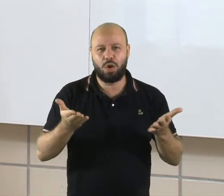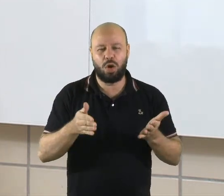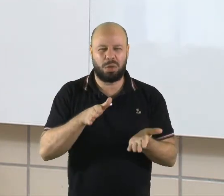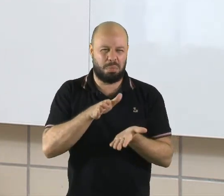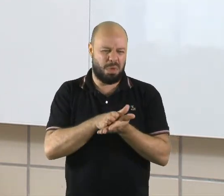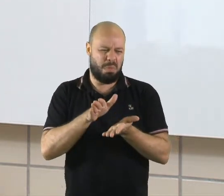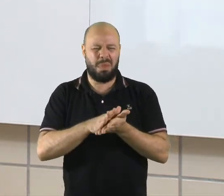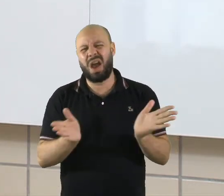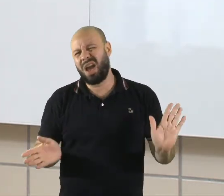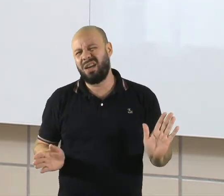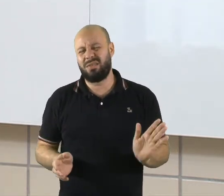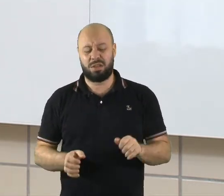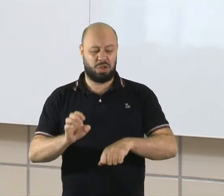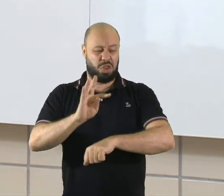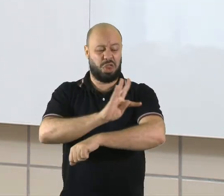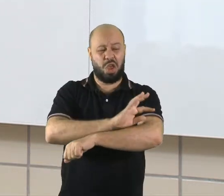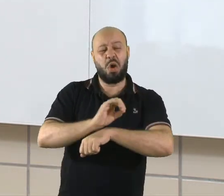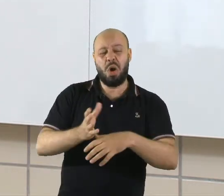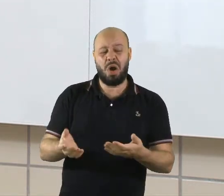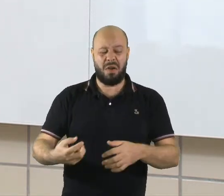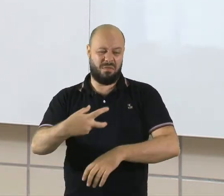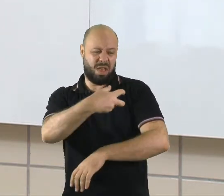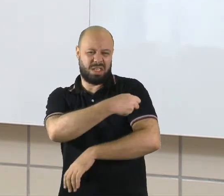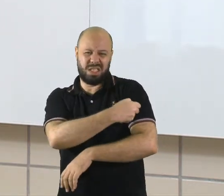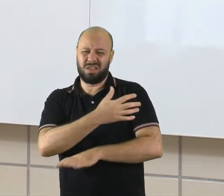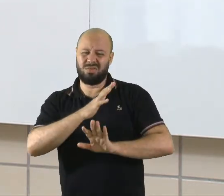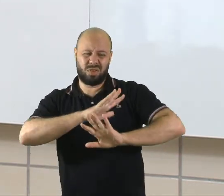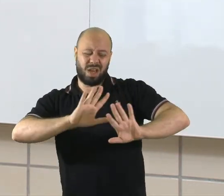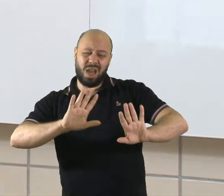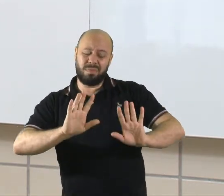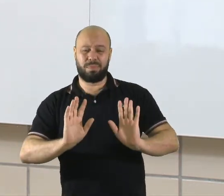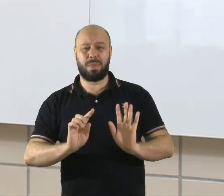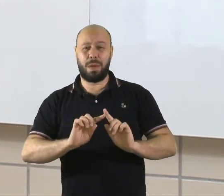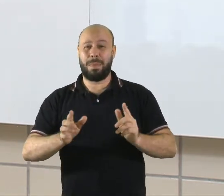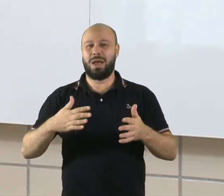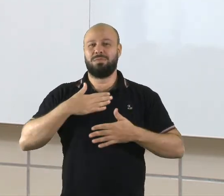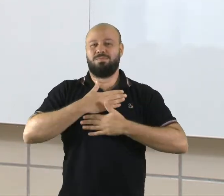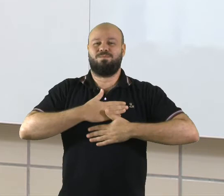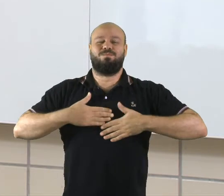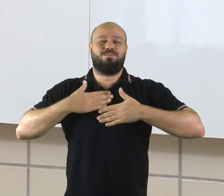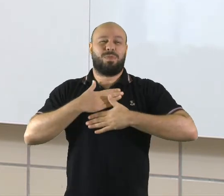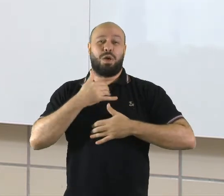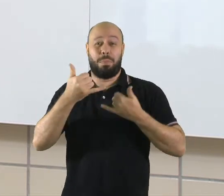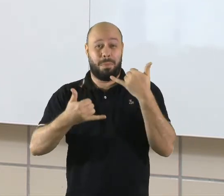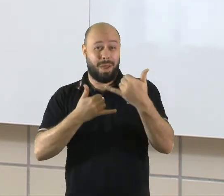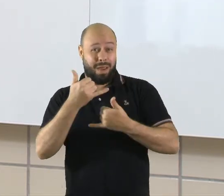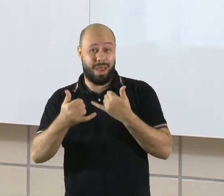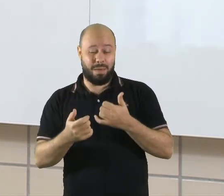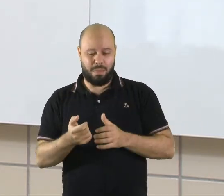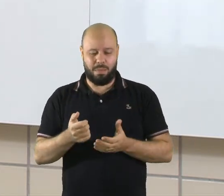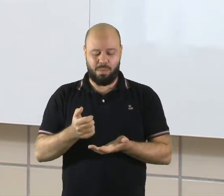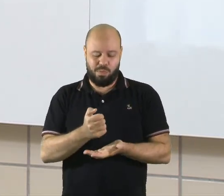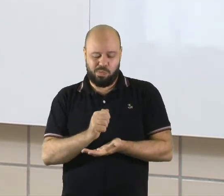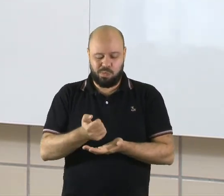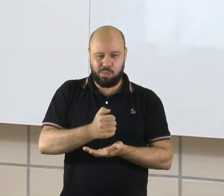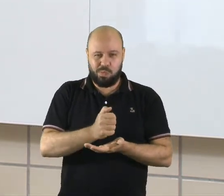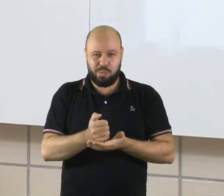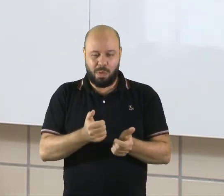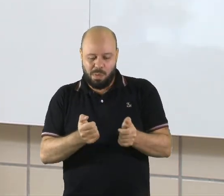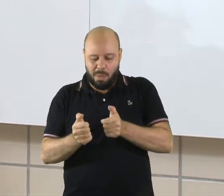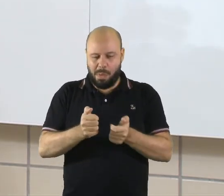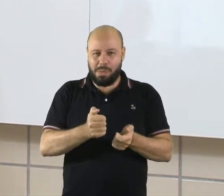Palmas, sobre o nosso estado, sobre vacinas, mas eu gosto muito do meu jogo de videogame ou meu